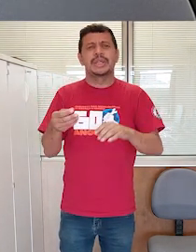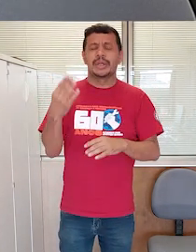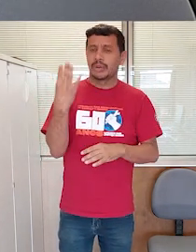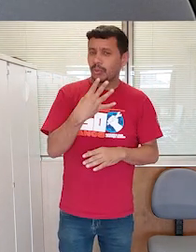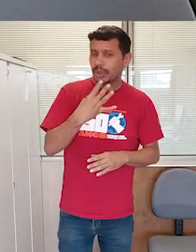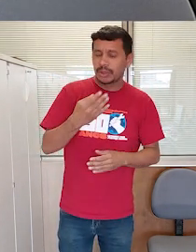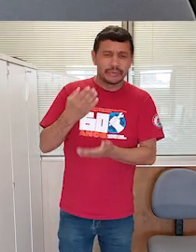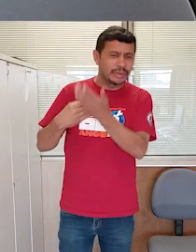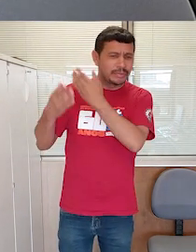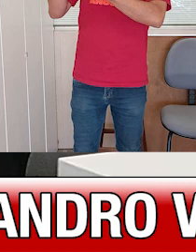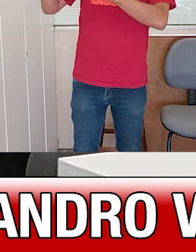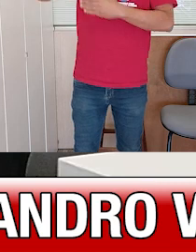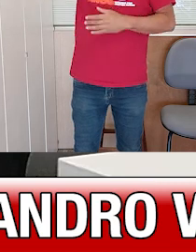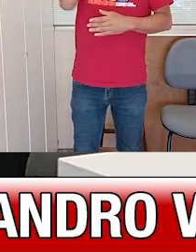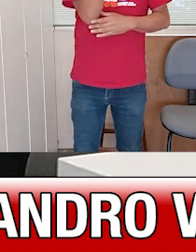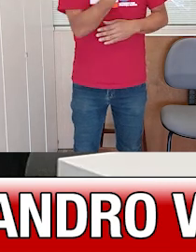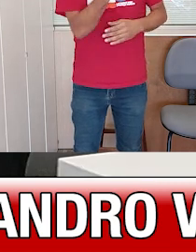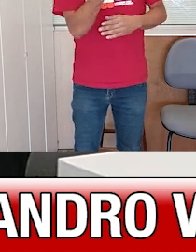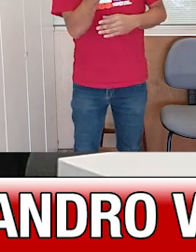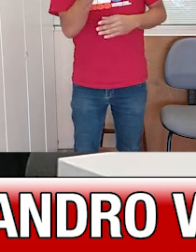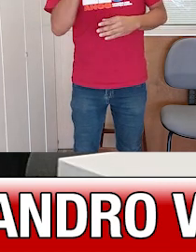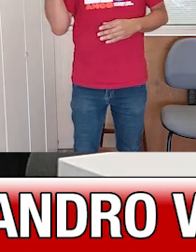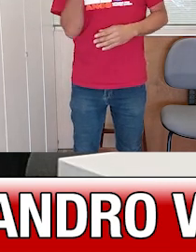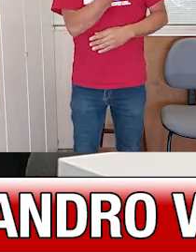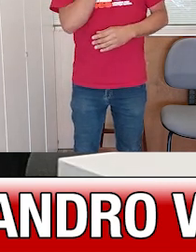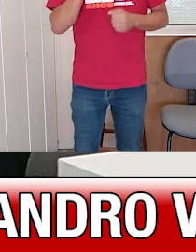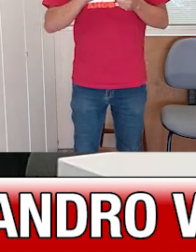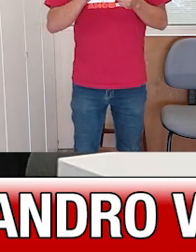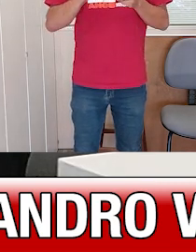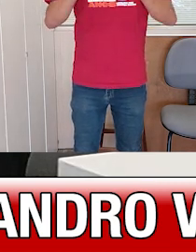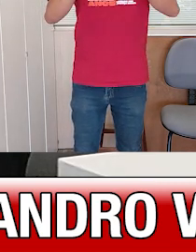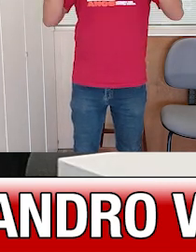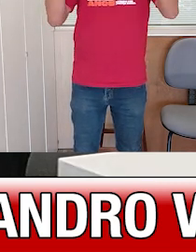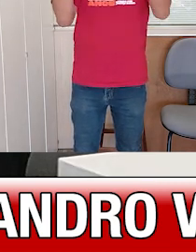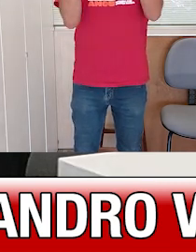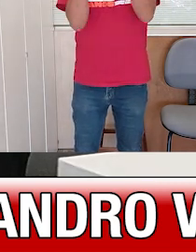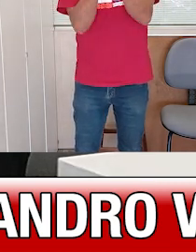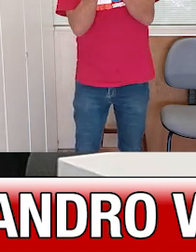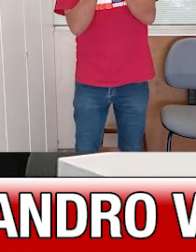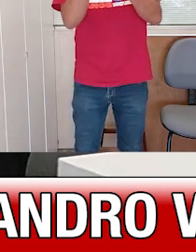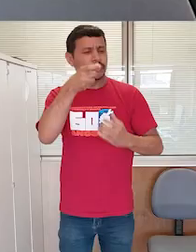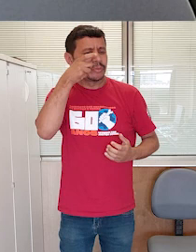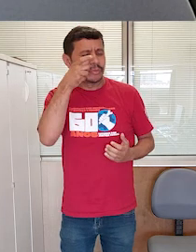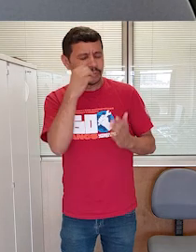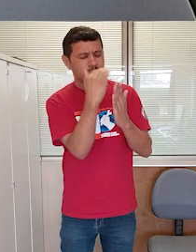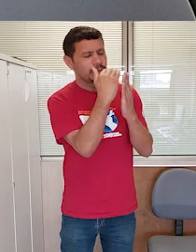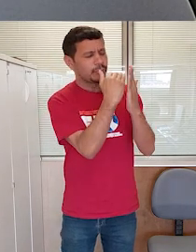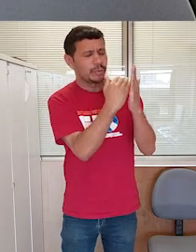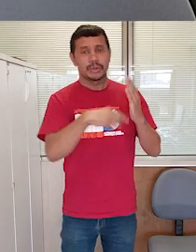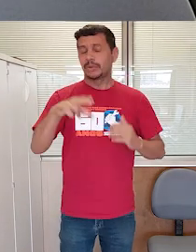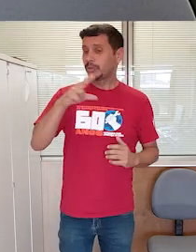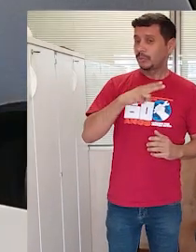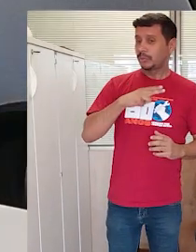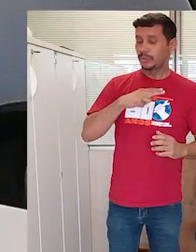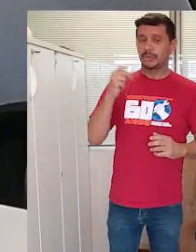última quarta-feira, dia 1º de novembro, fizemos assembleia para avaliar a proposta patronal sobre a nossa